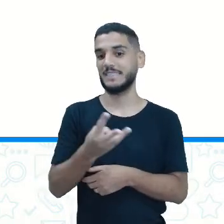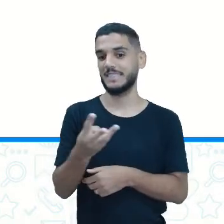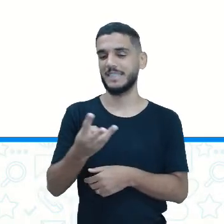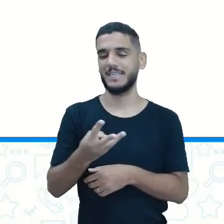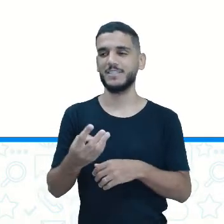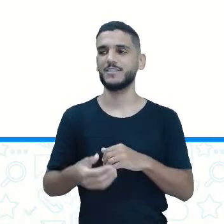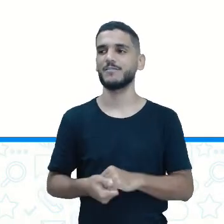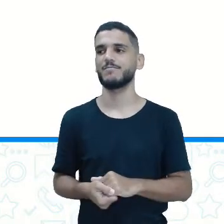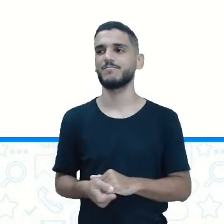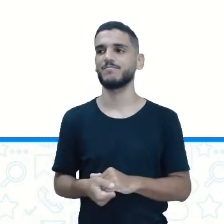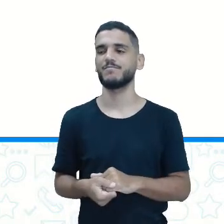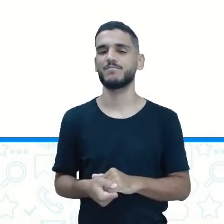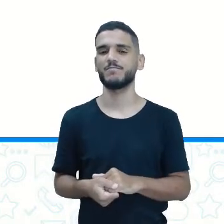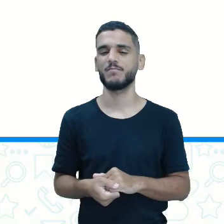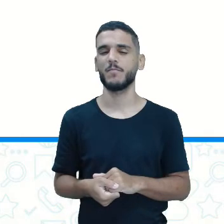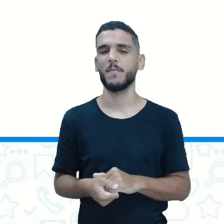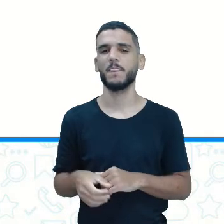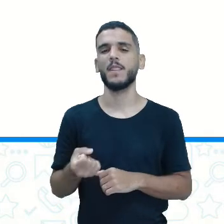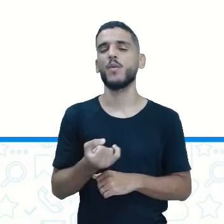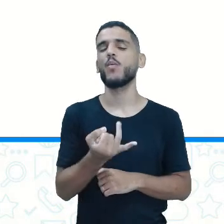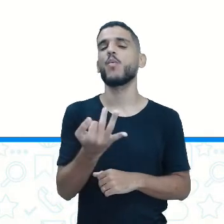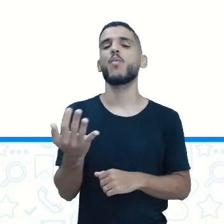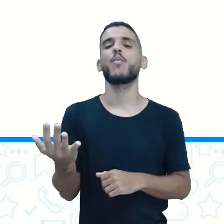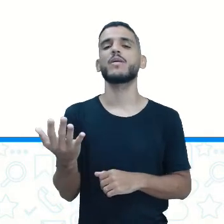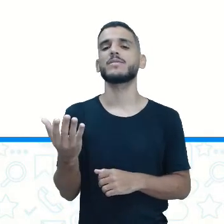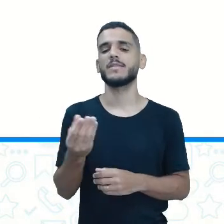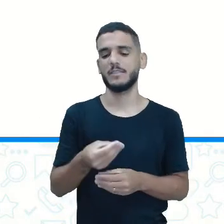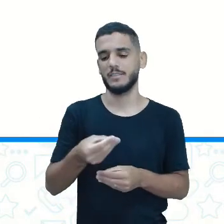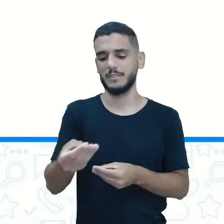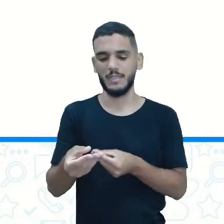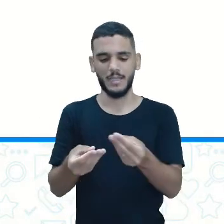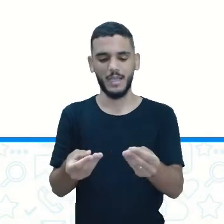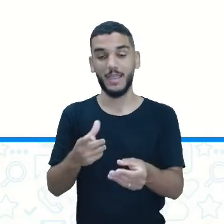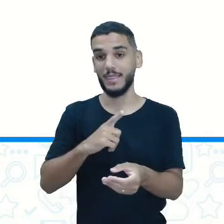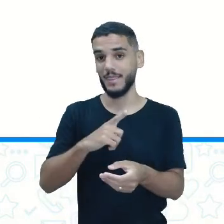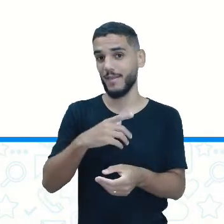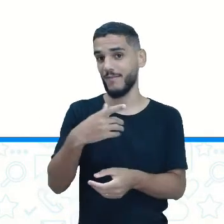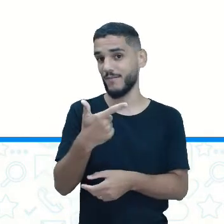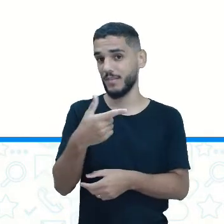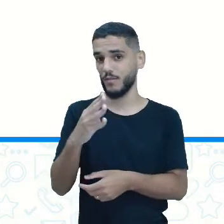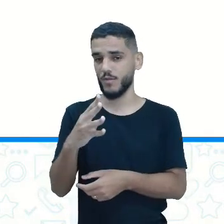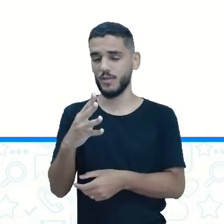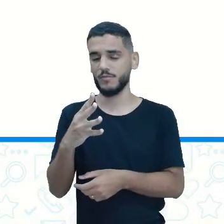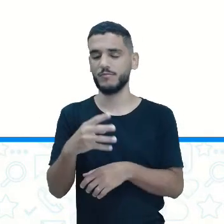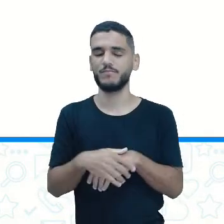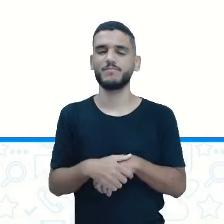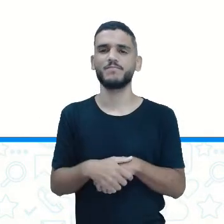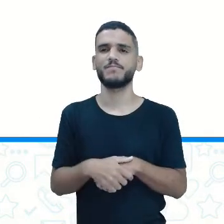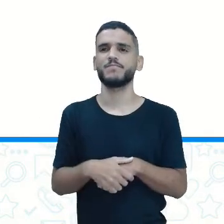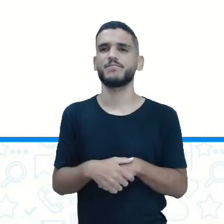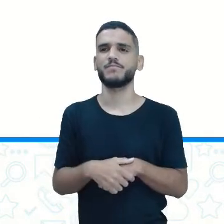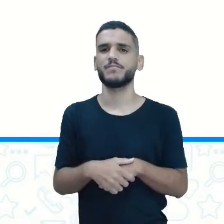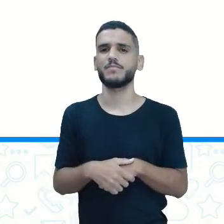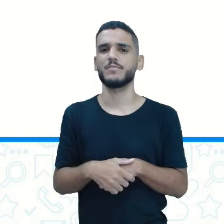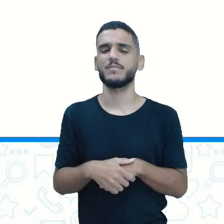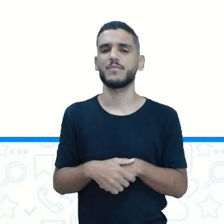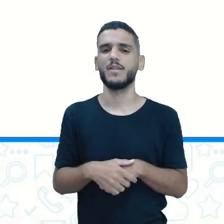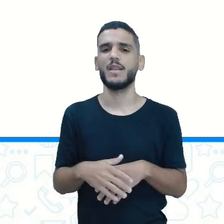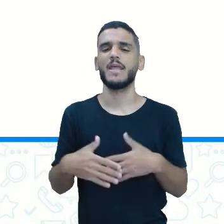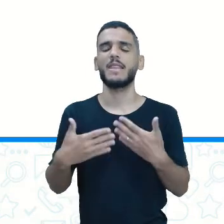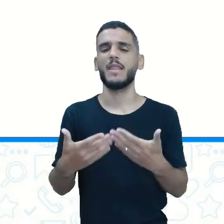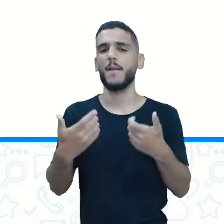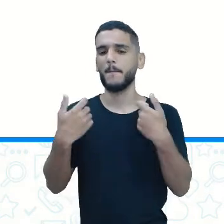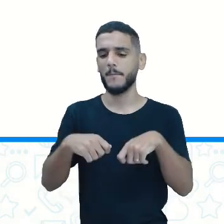crianças. Quantas cartas ele tem? 24 cartas. Se eu preciso saber quanto cada uma